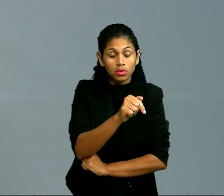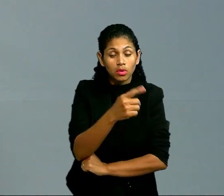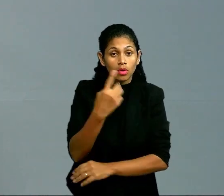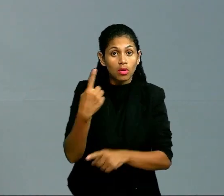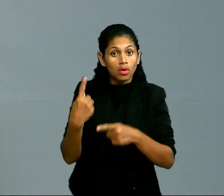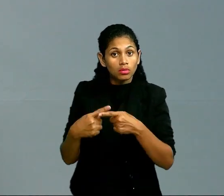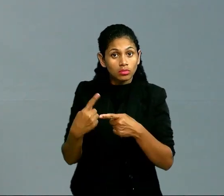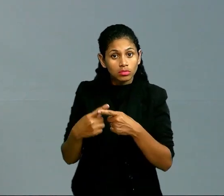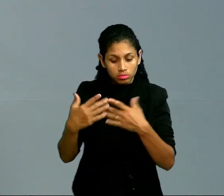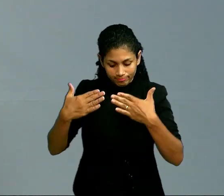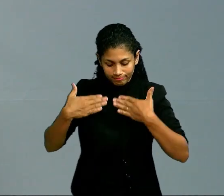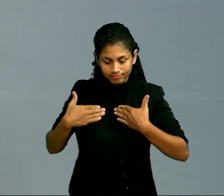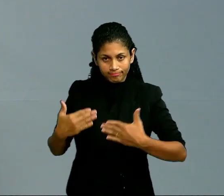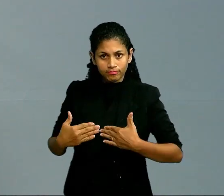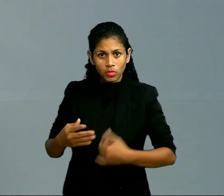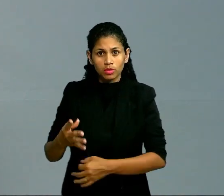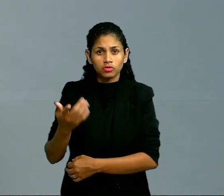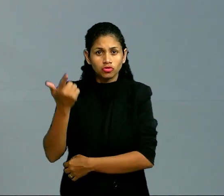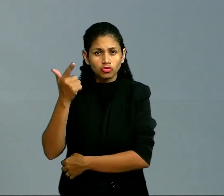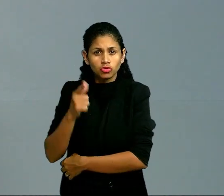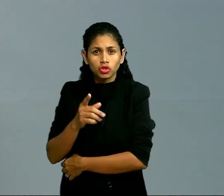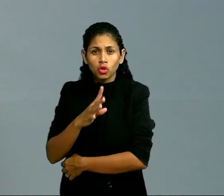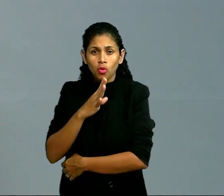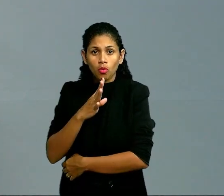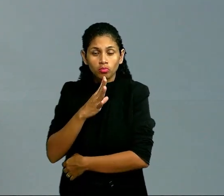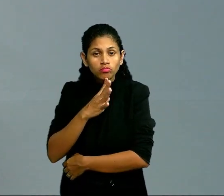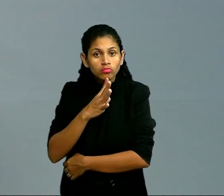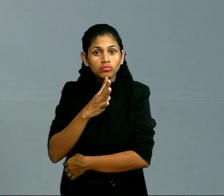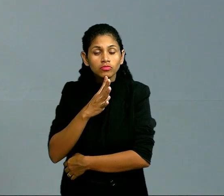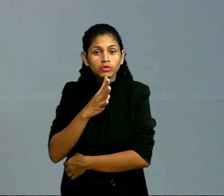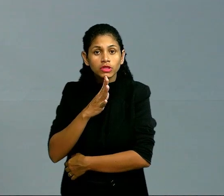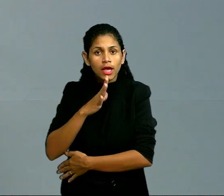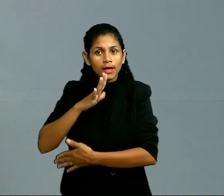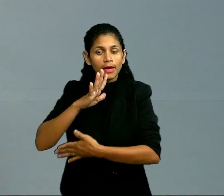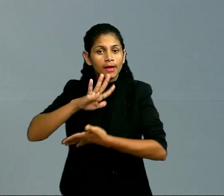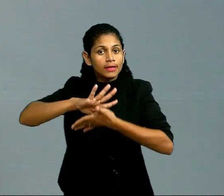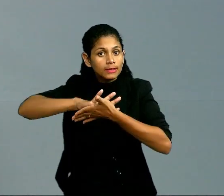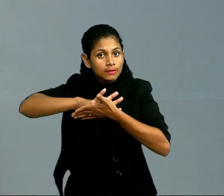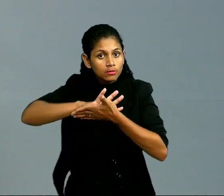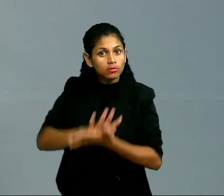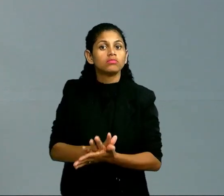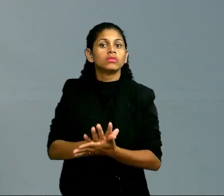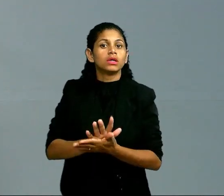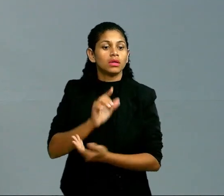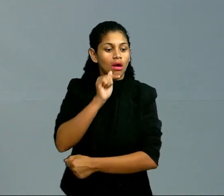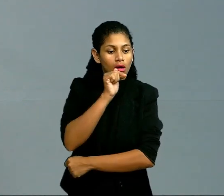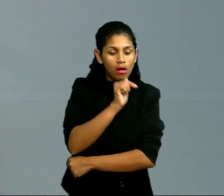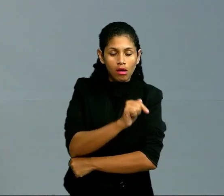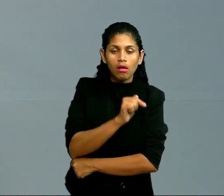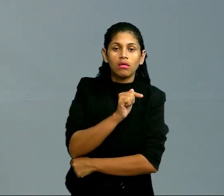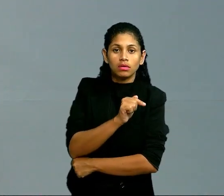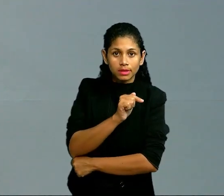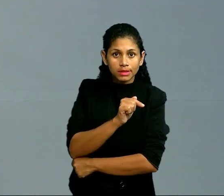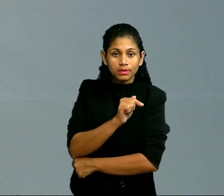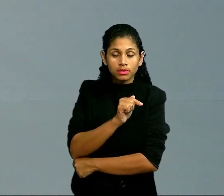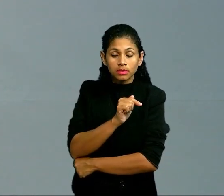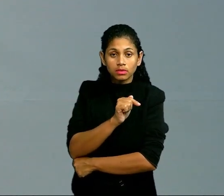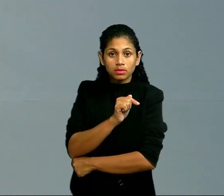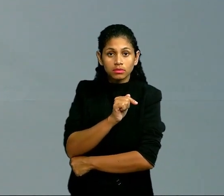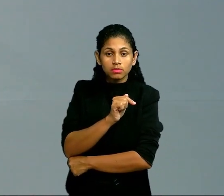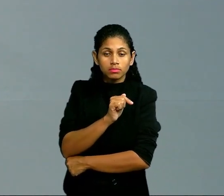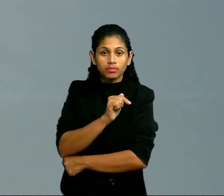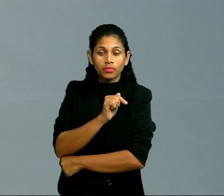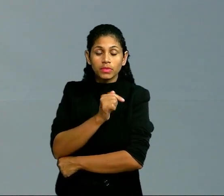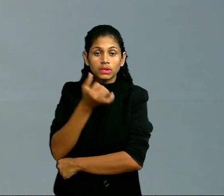reconhecer, né? Reconhecer não, né? De combater aquele vírus e reconhecer caso